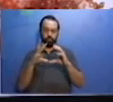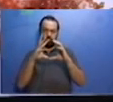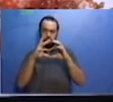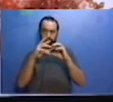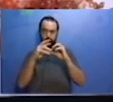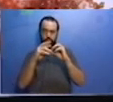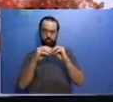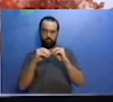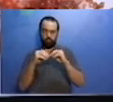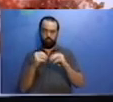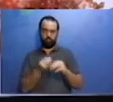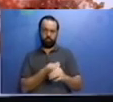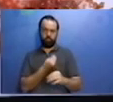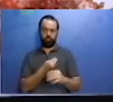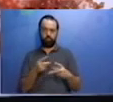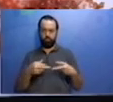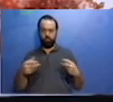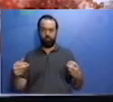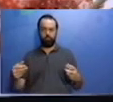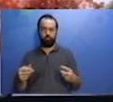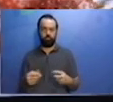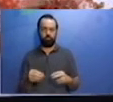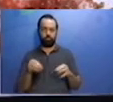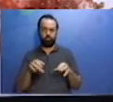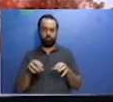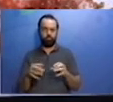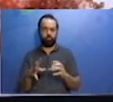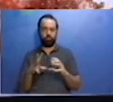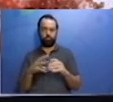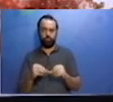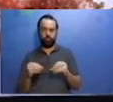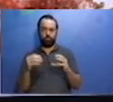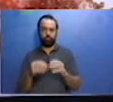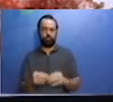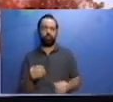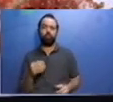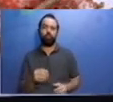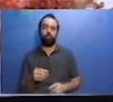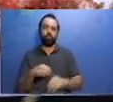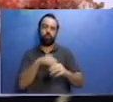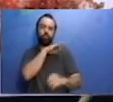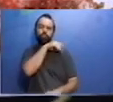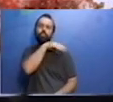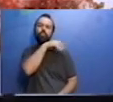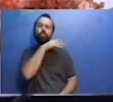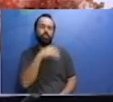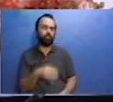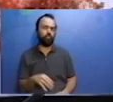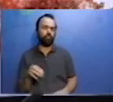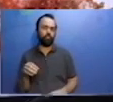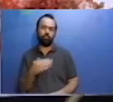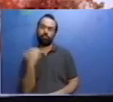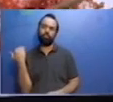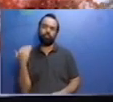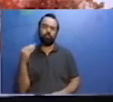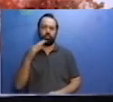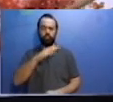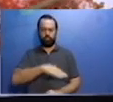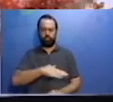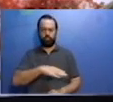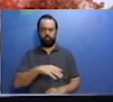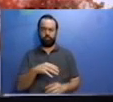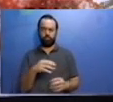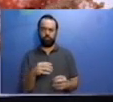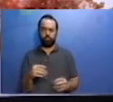matéria orgânica presente no meio ambiente. Por exemplo, a carcaça de um animal, ele não vai ficar eternamente no solo. Bactérias